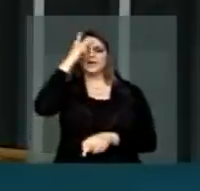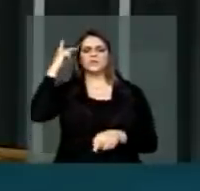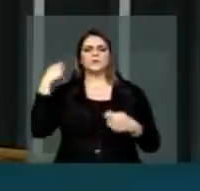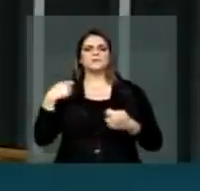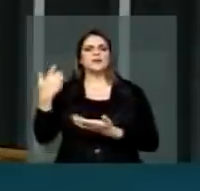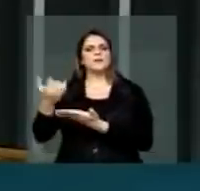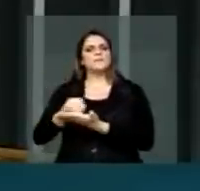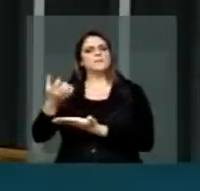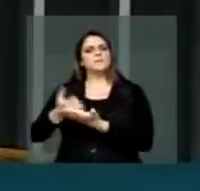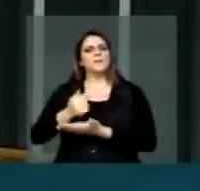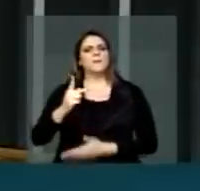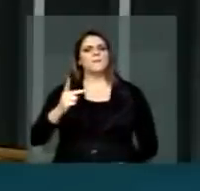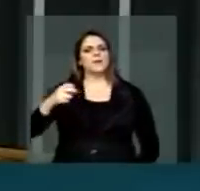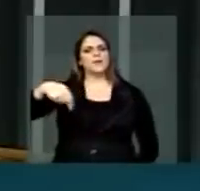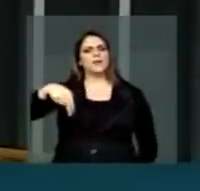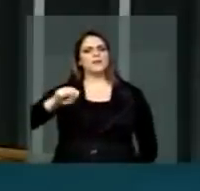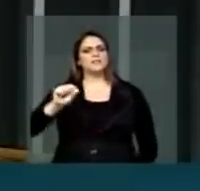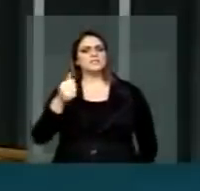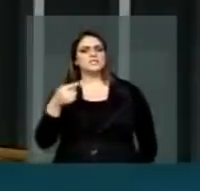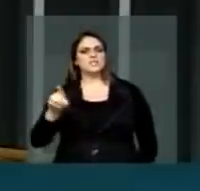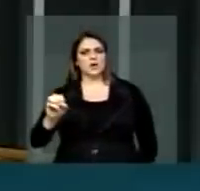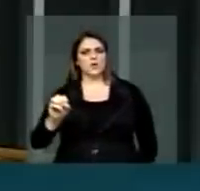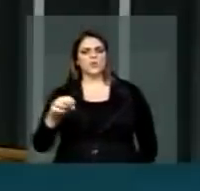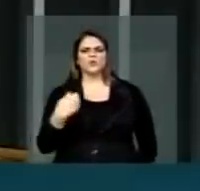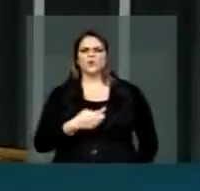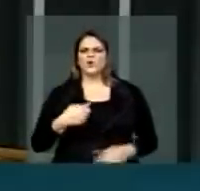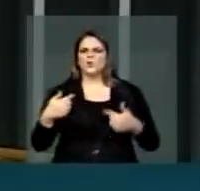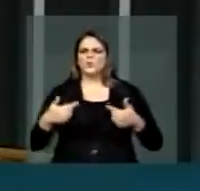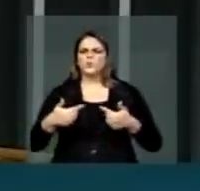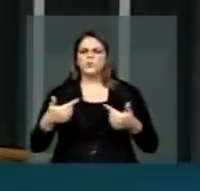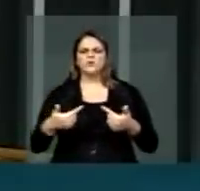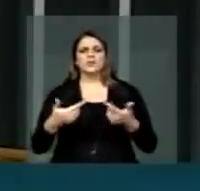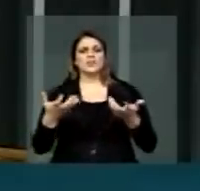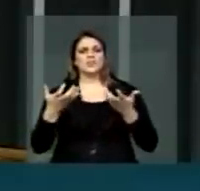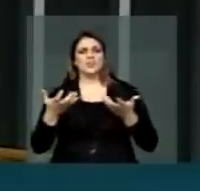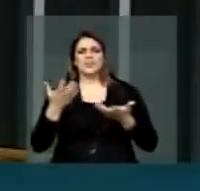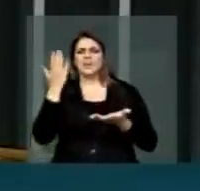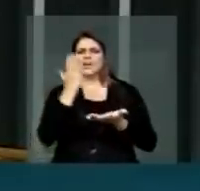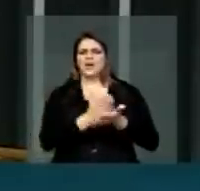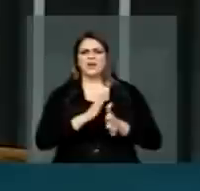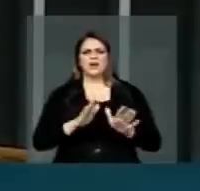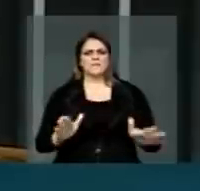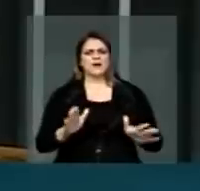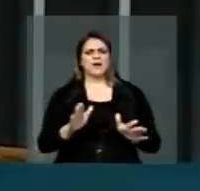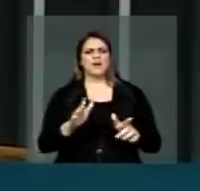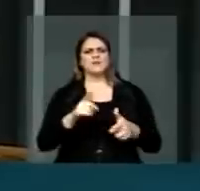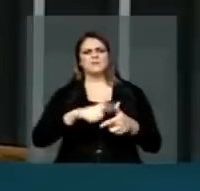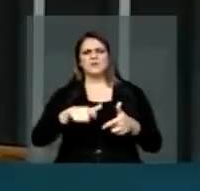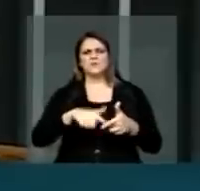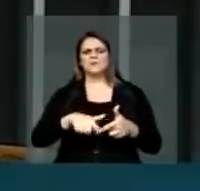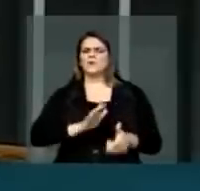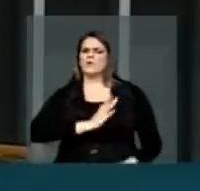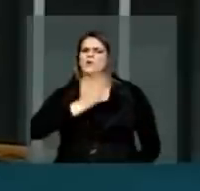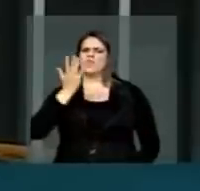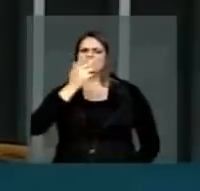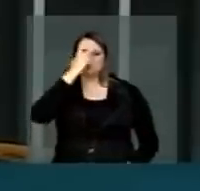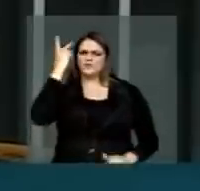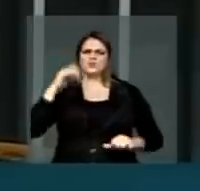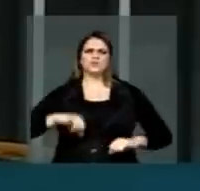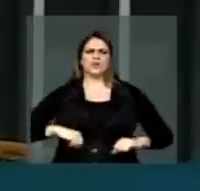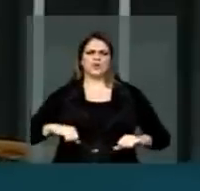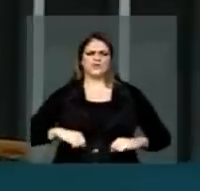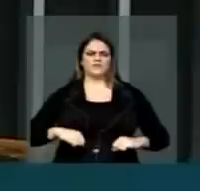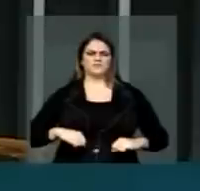muito tempo para que esse mecanismo cruel contra essas pessoas termine.